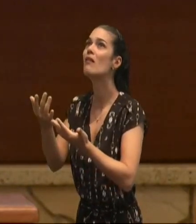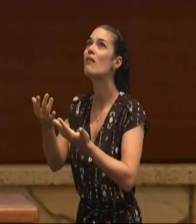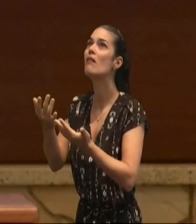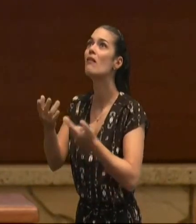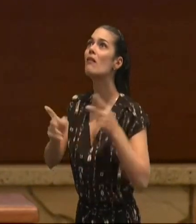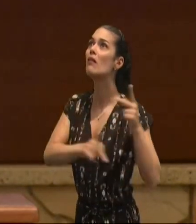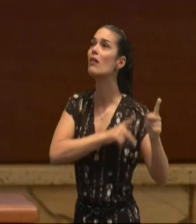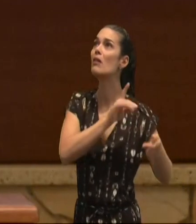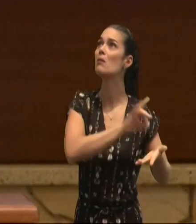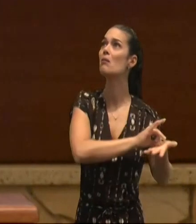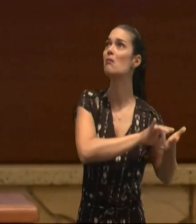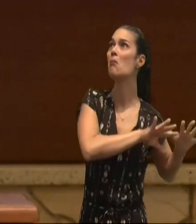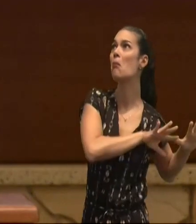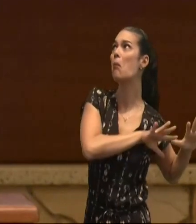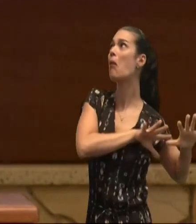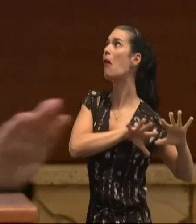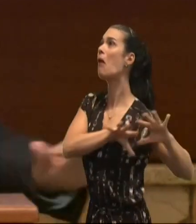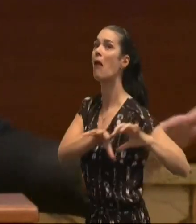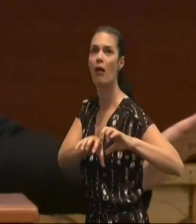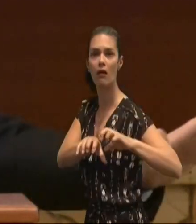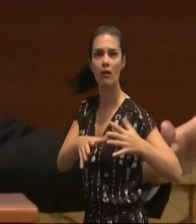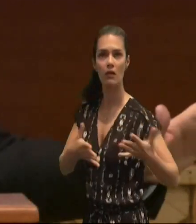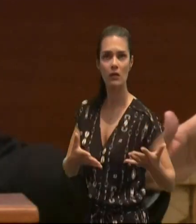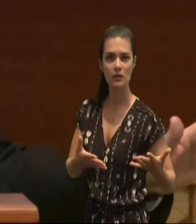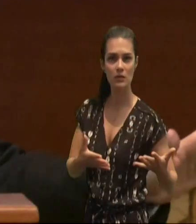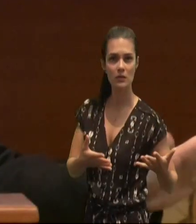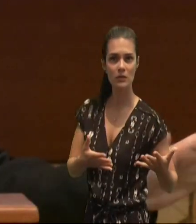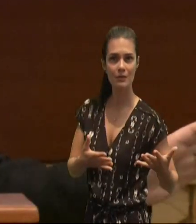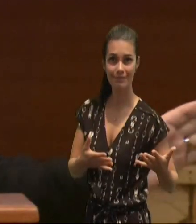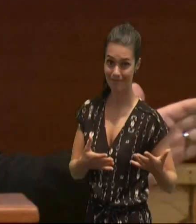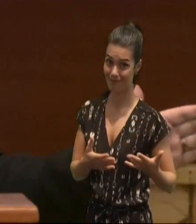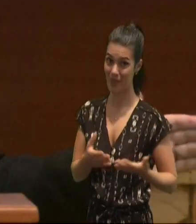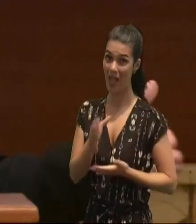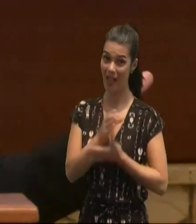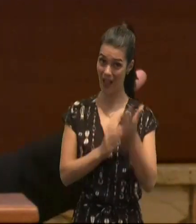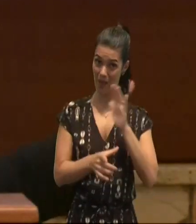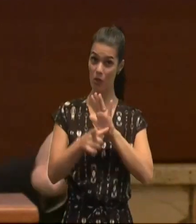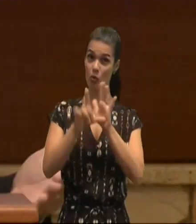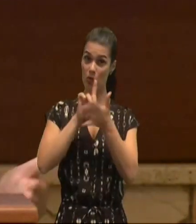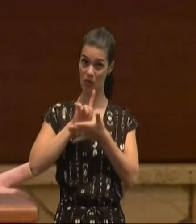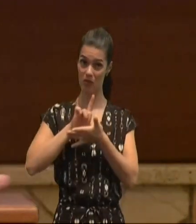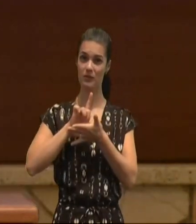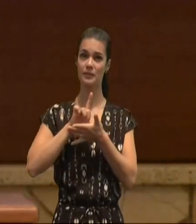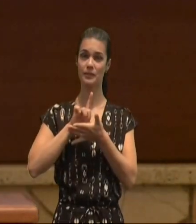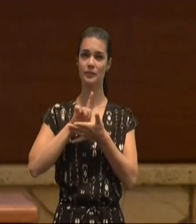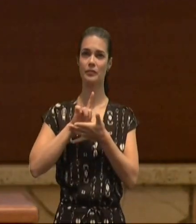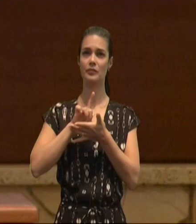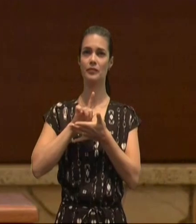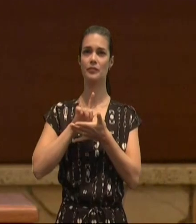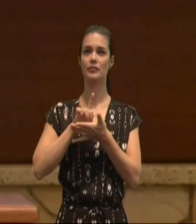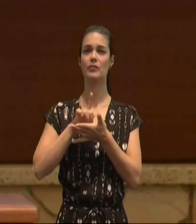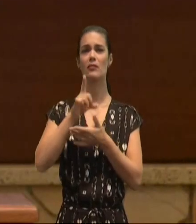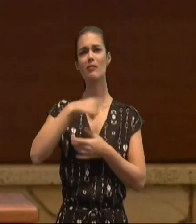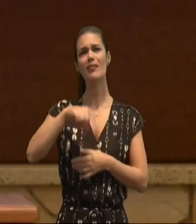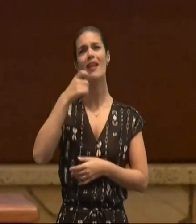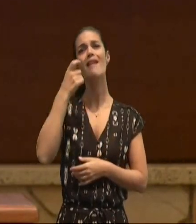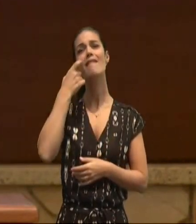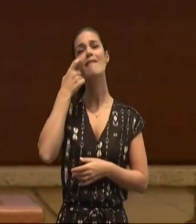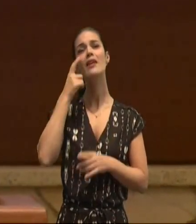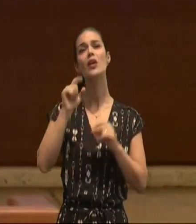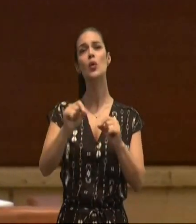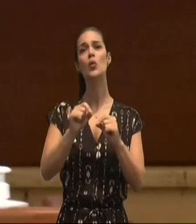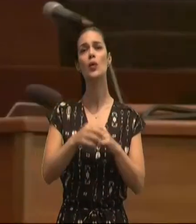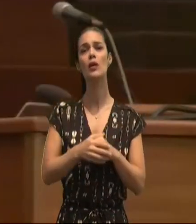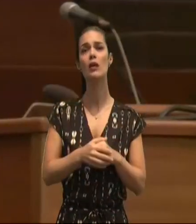Quando nós lemos a história, quando nós pegamos os capítulos anteriores e minuciosamente nós vamos lendo, nós percebemos